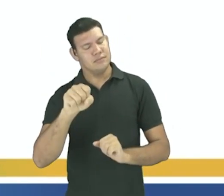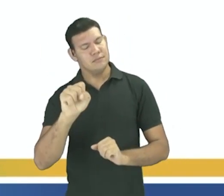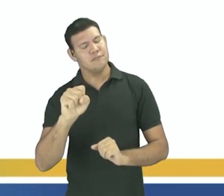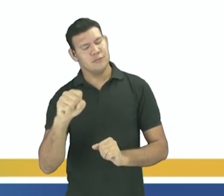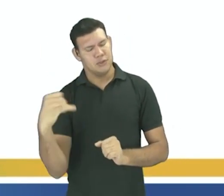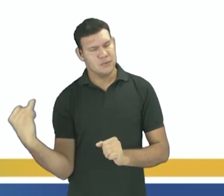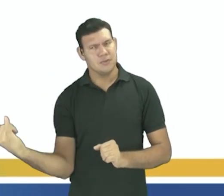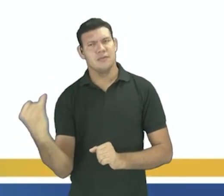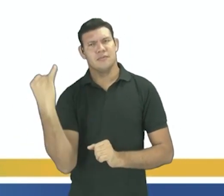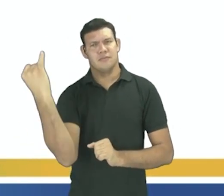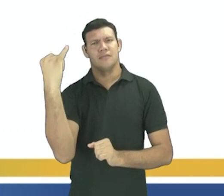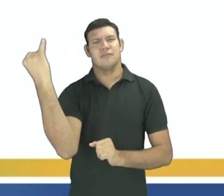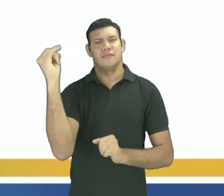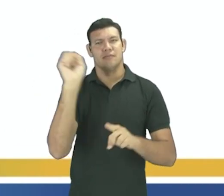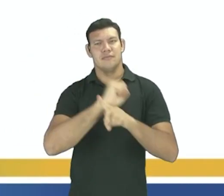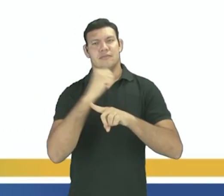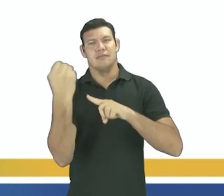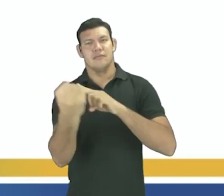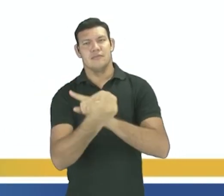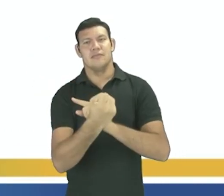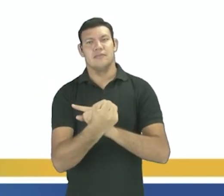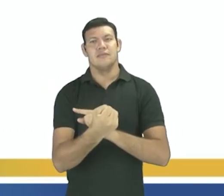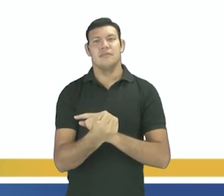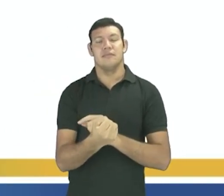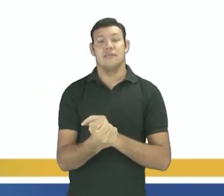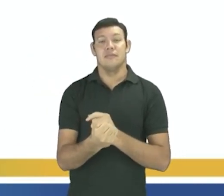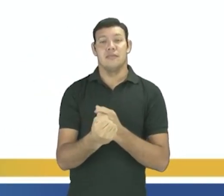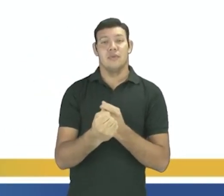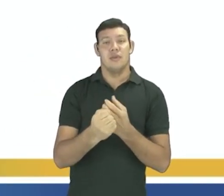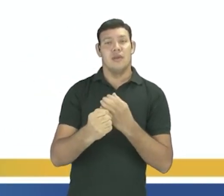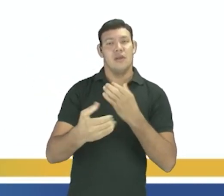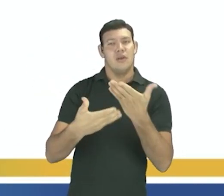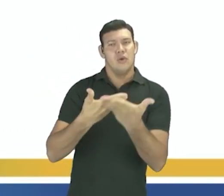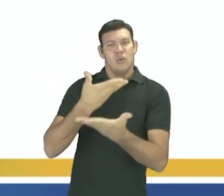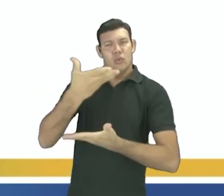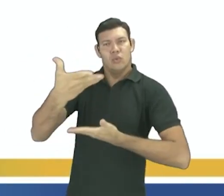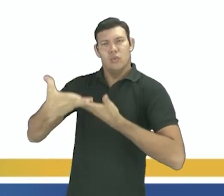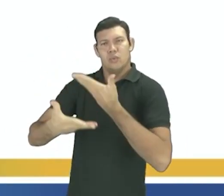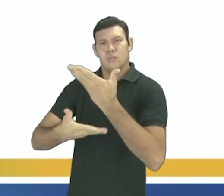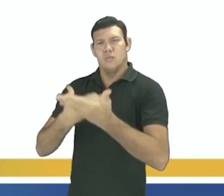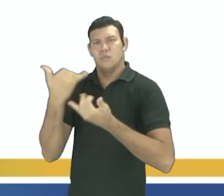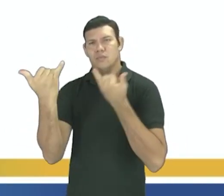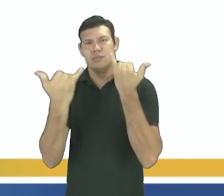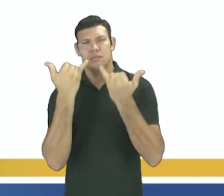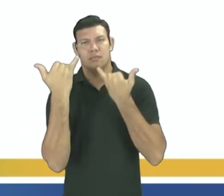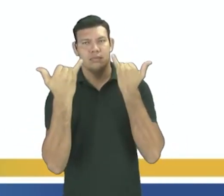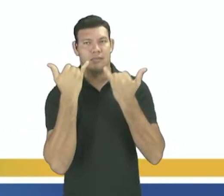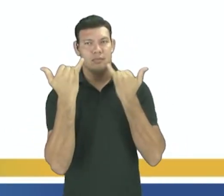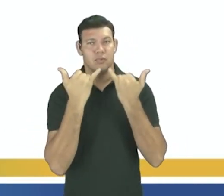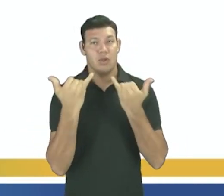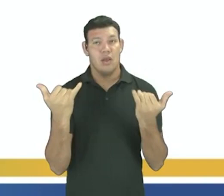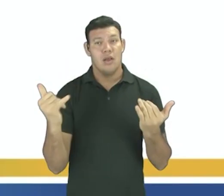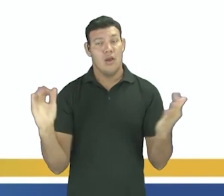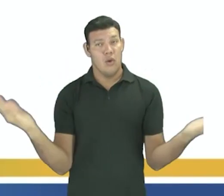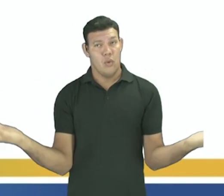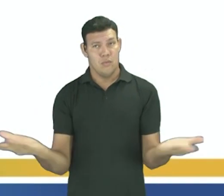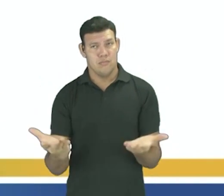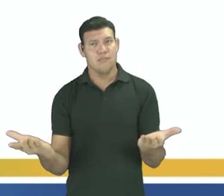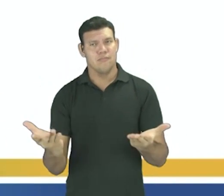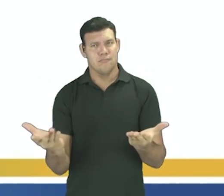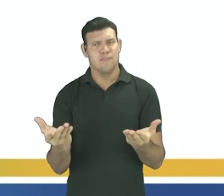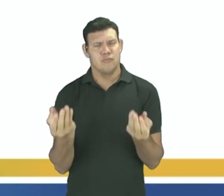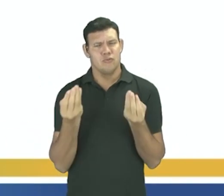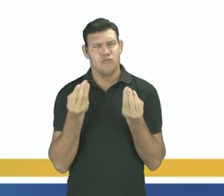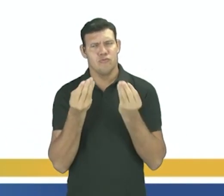muito importante e relevante na sociedade, sobretudo na transmissão de informação e, atualmente, na colocação